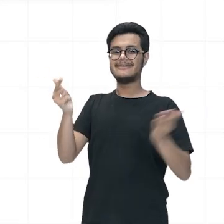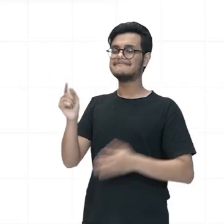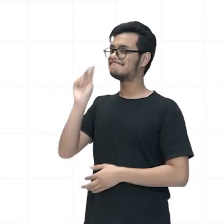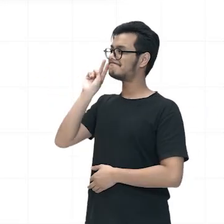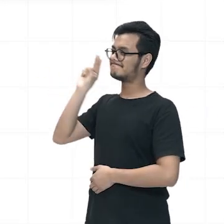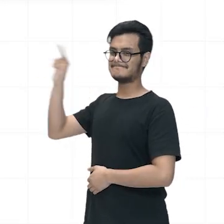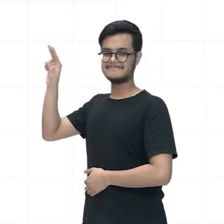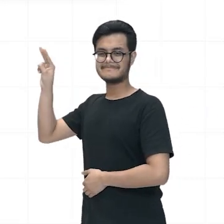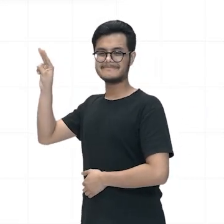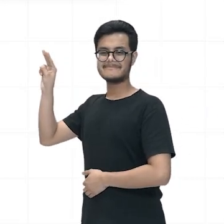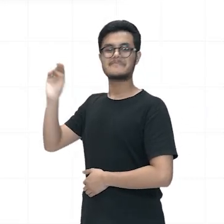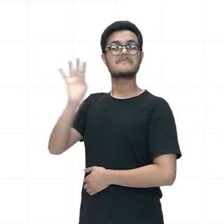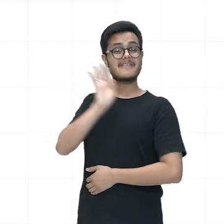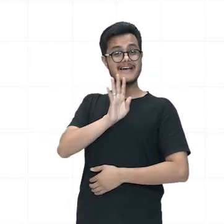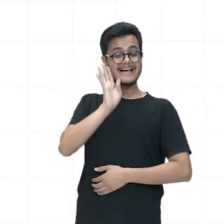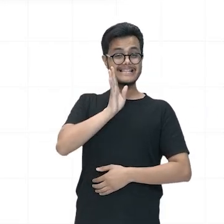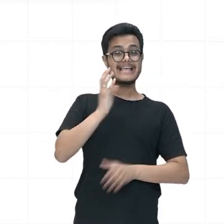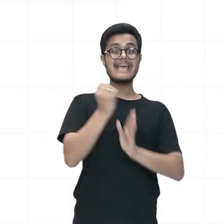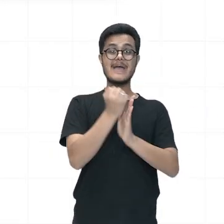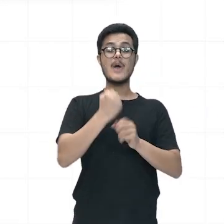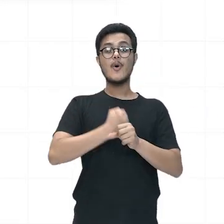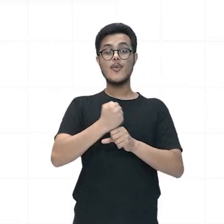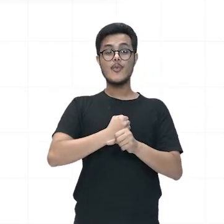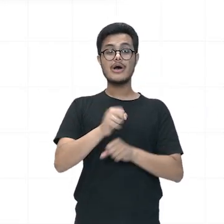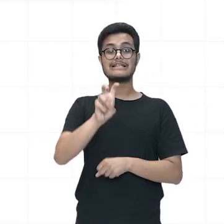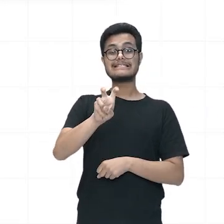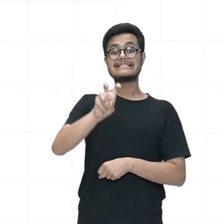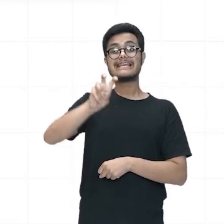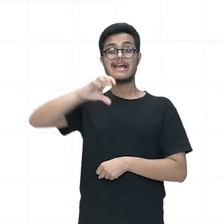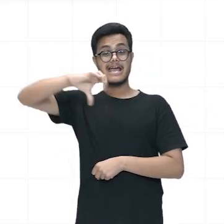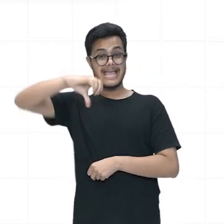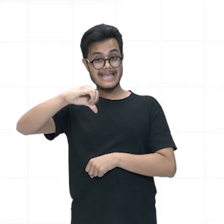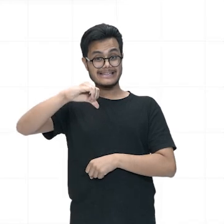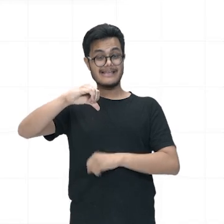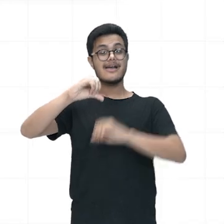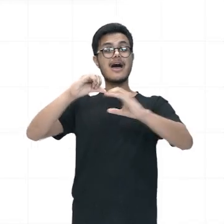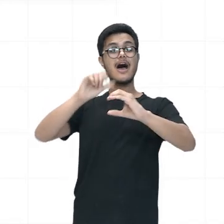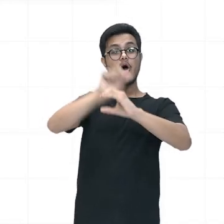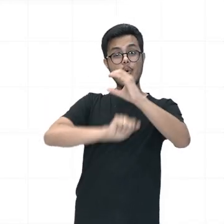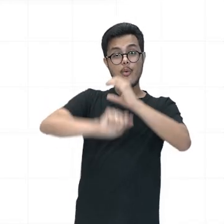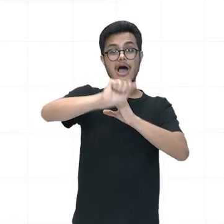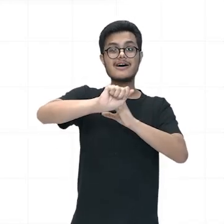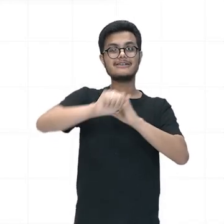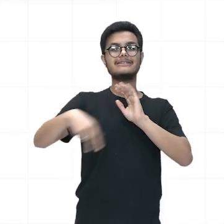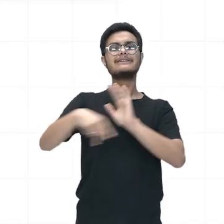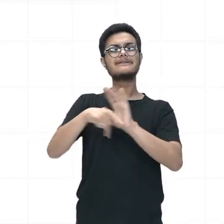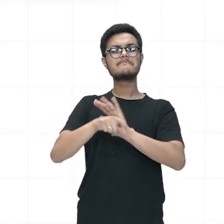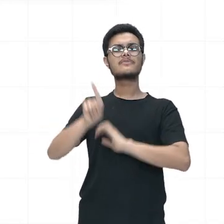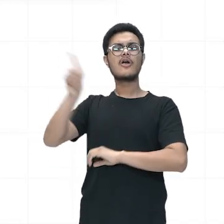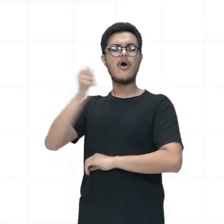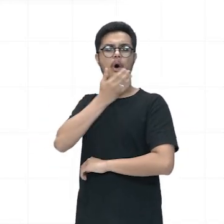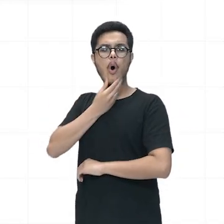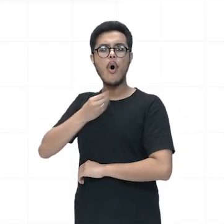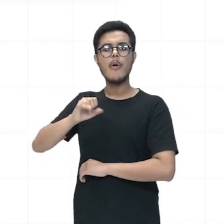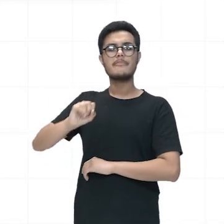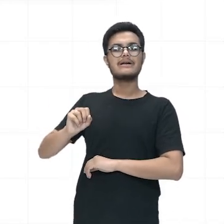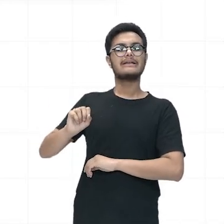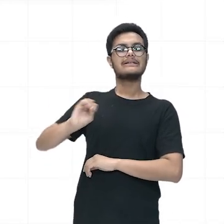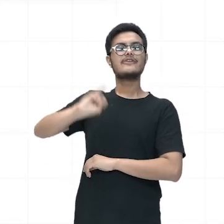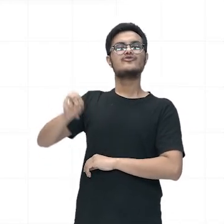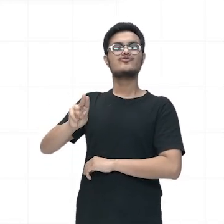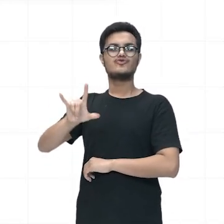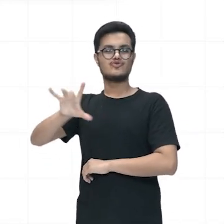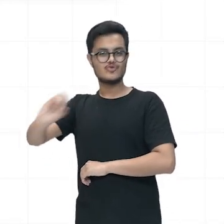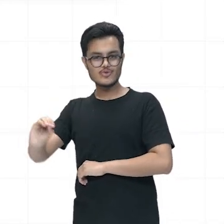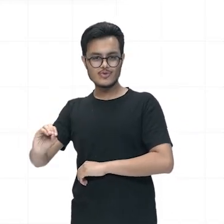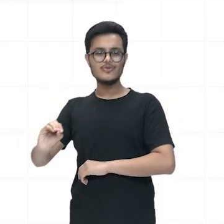tá? O primeiro jornal foi criado no ano 59 a.C., foi despacho do Júlio César, foi chamado